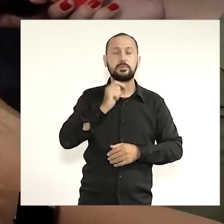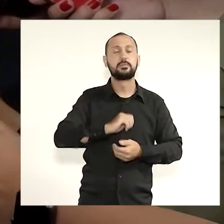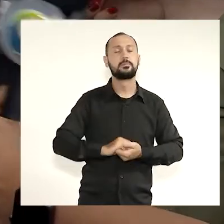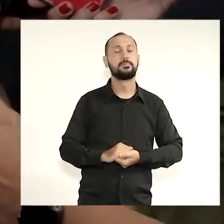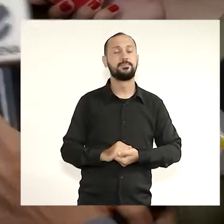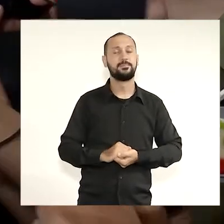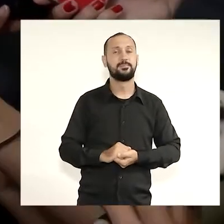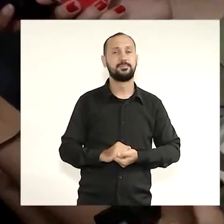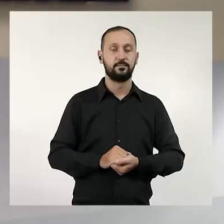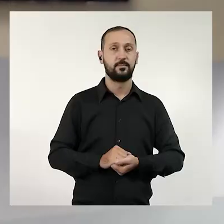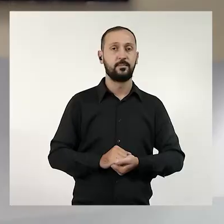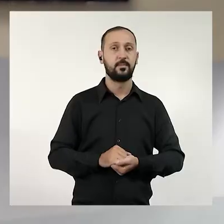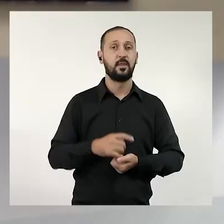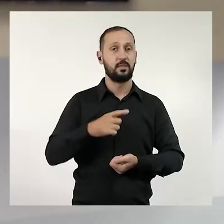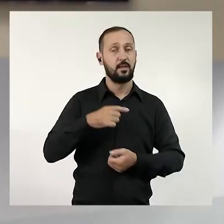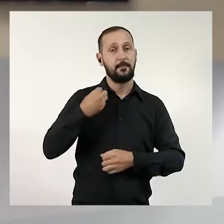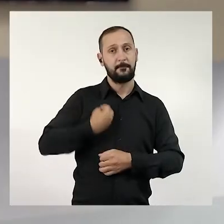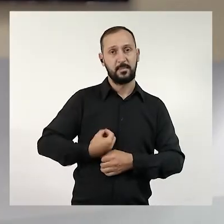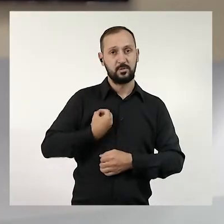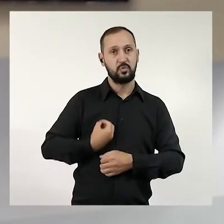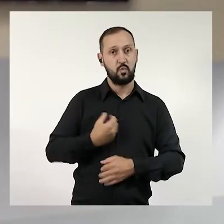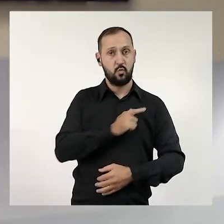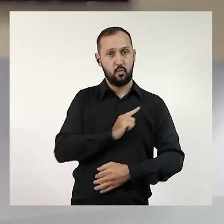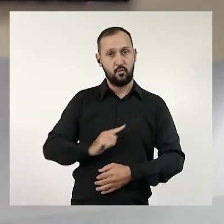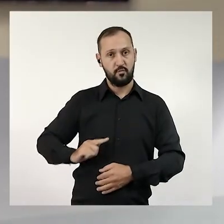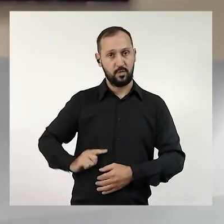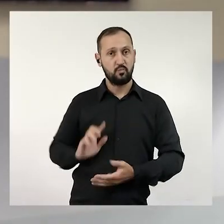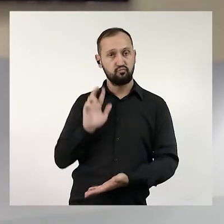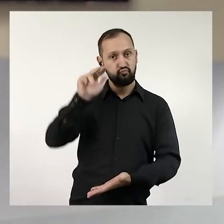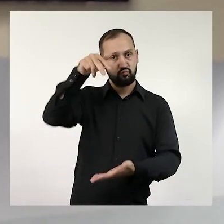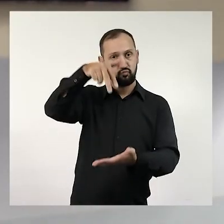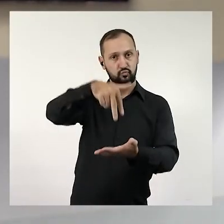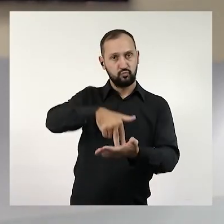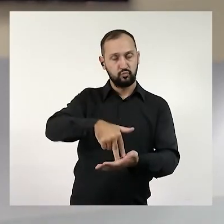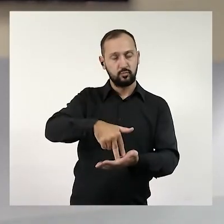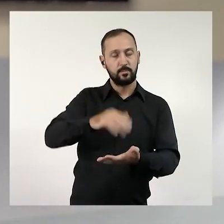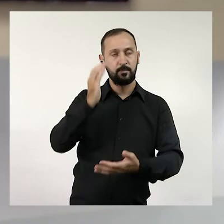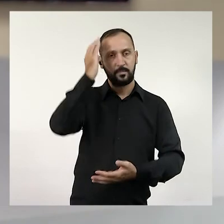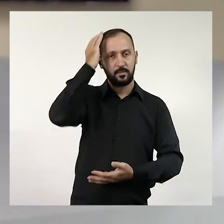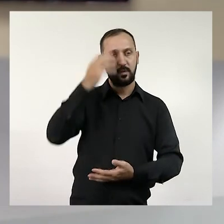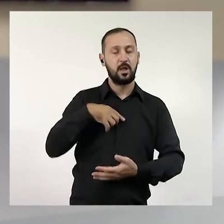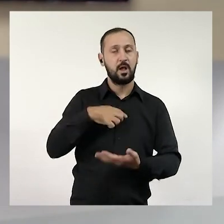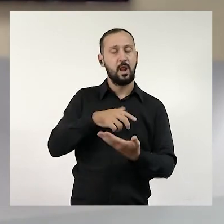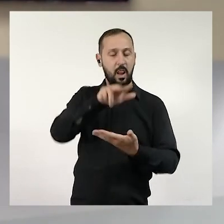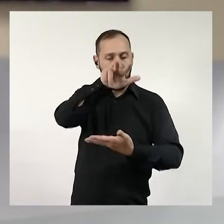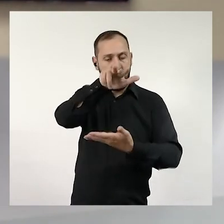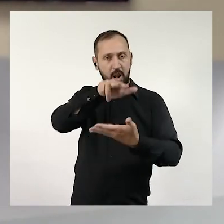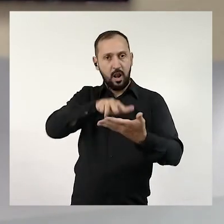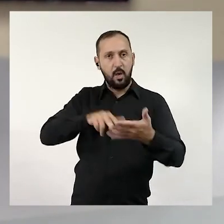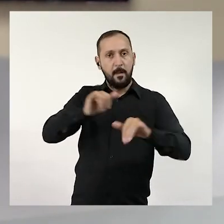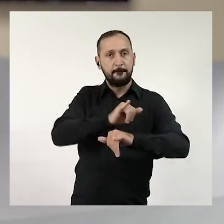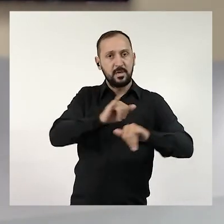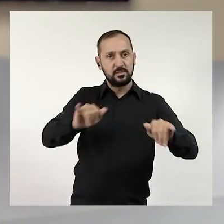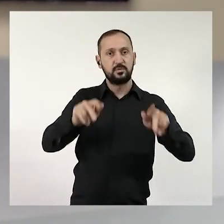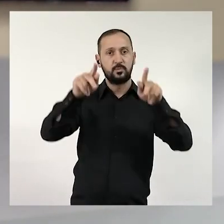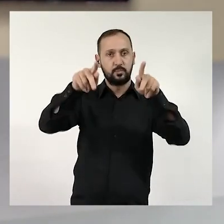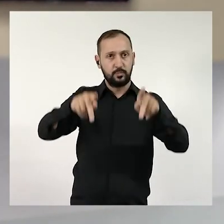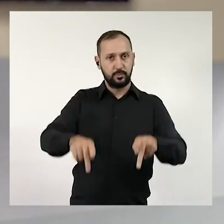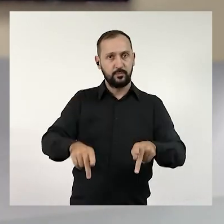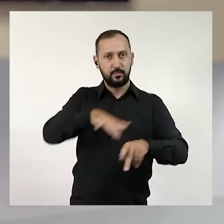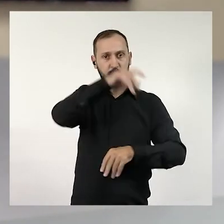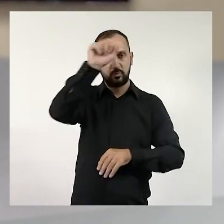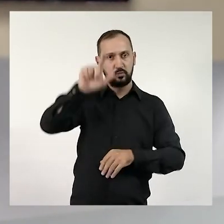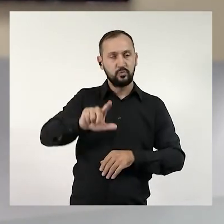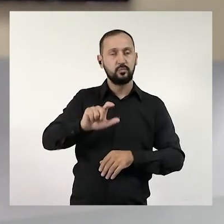crescer. Além de se fazer presente, o governador Reinaldo Azambuja fez a leitura da